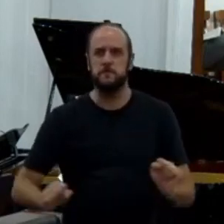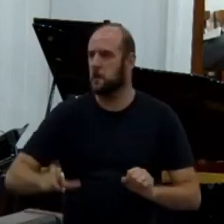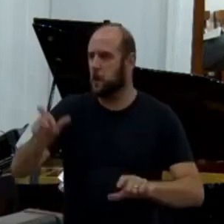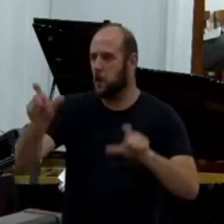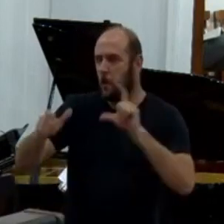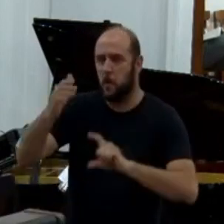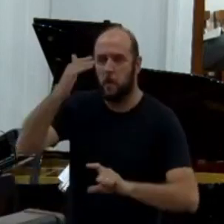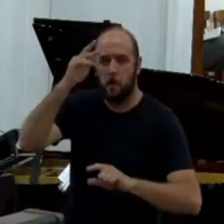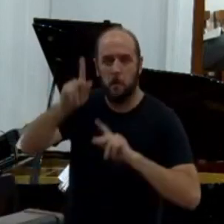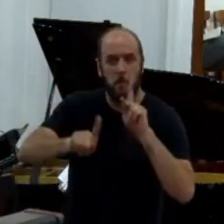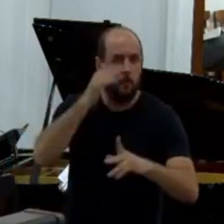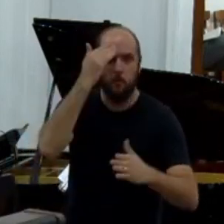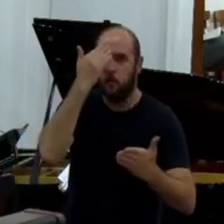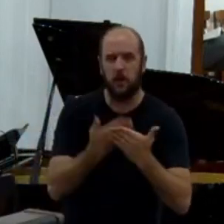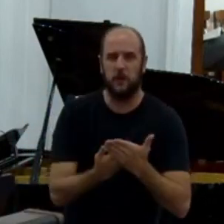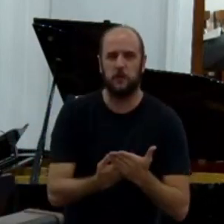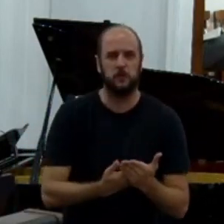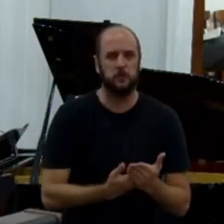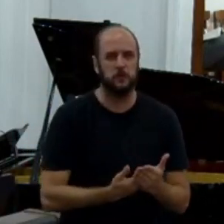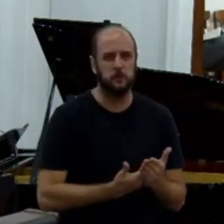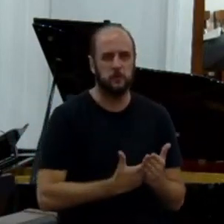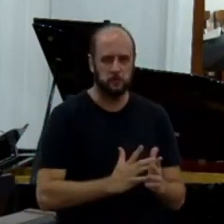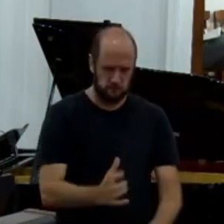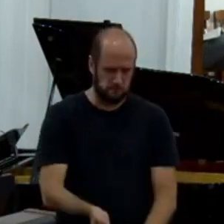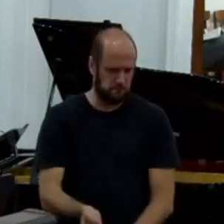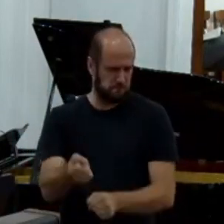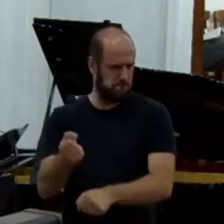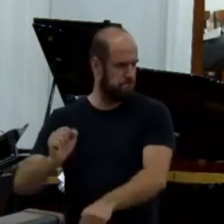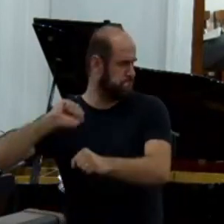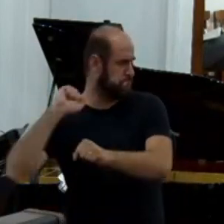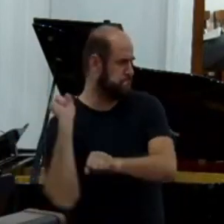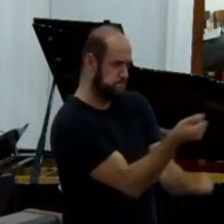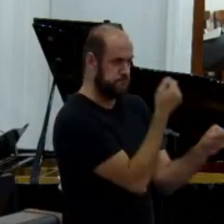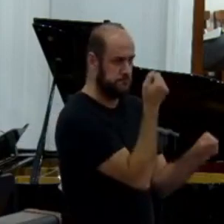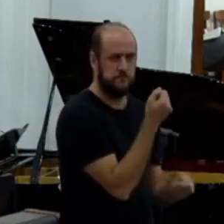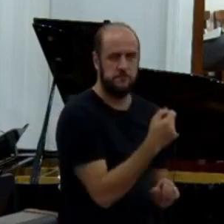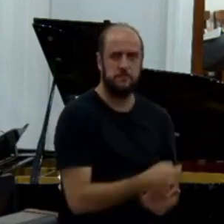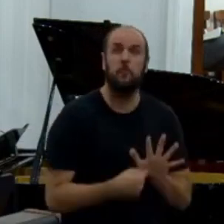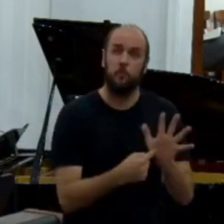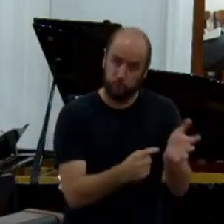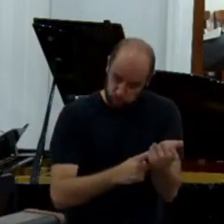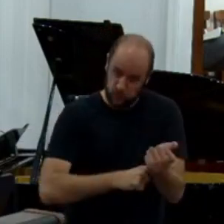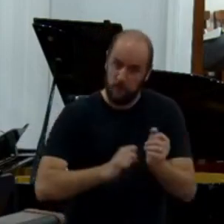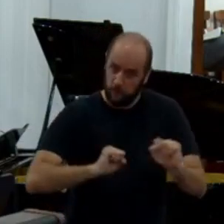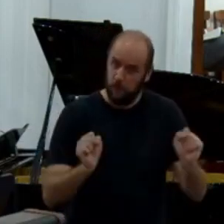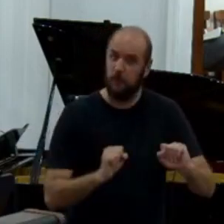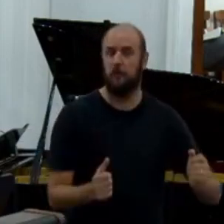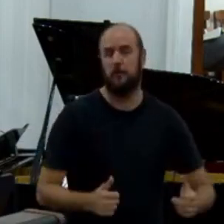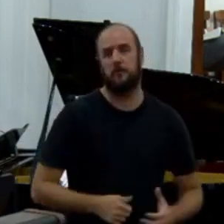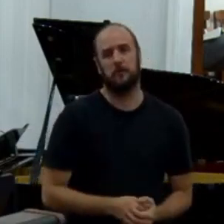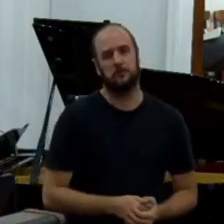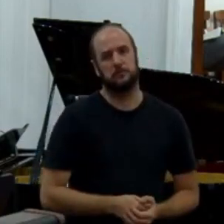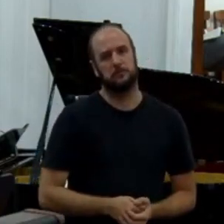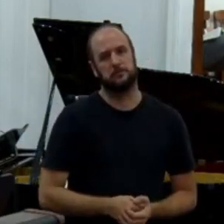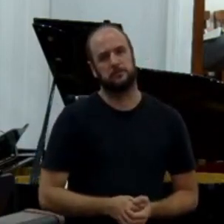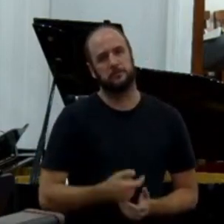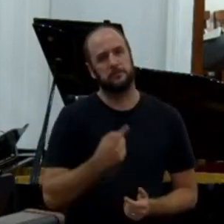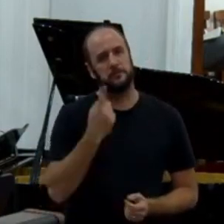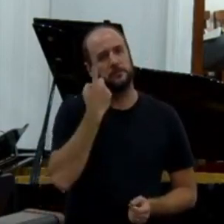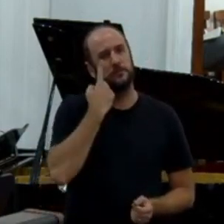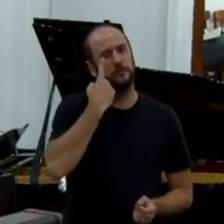do povo. E ele expressa a sua ira pecaminosa. Nós podemos olhar